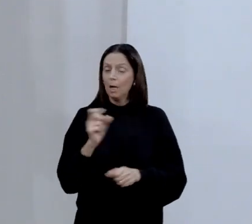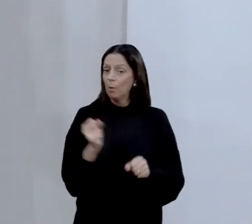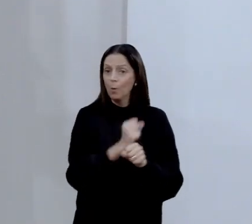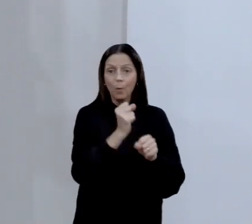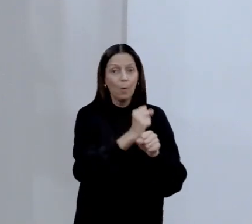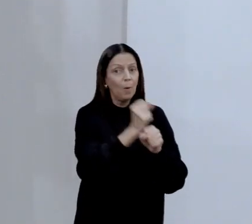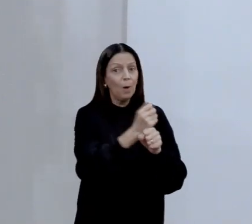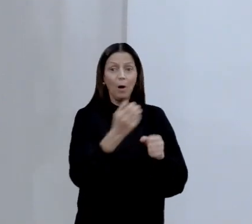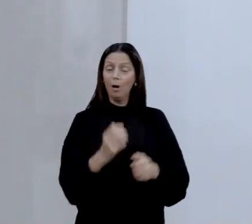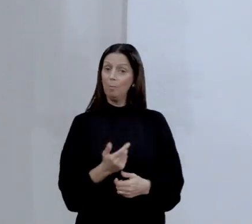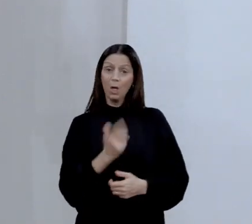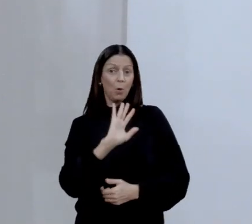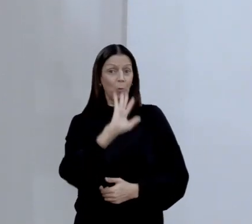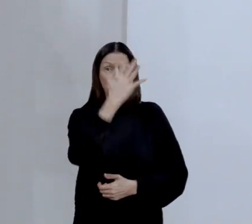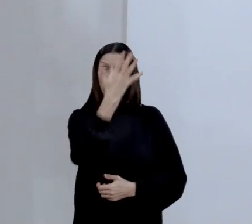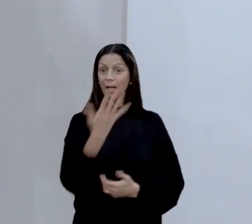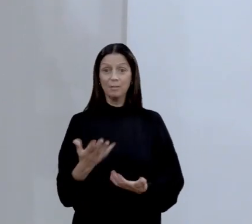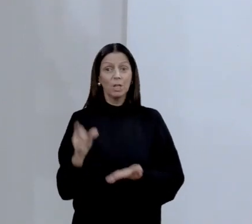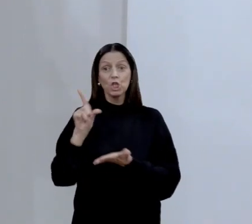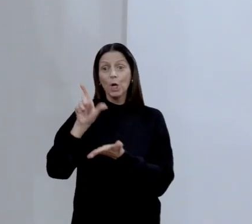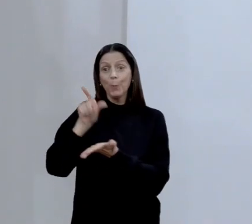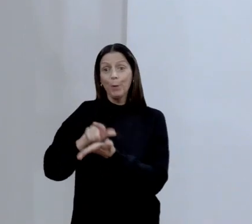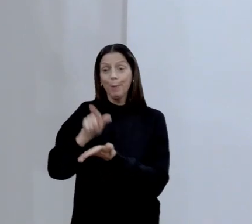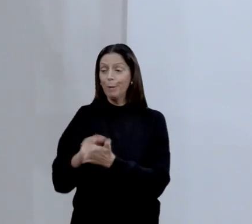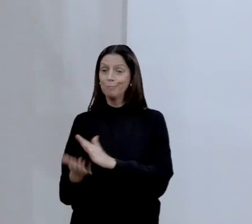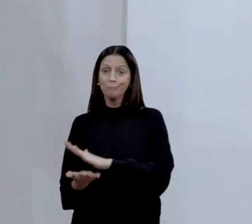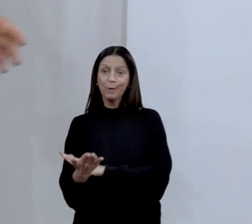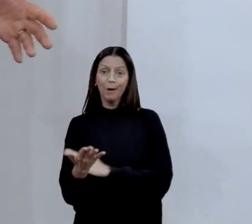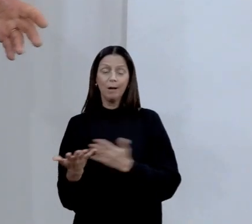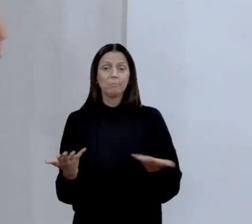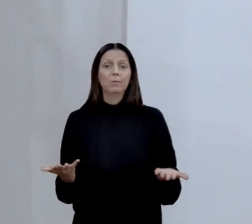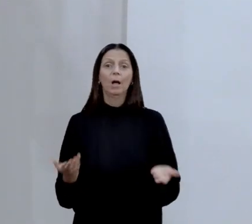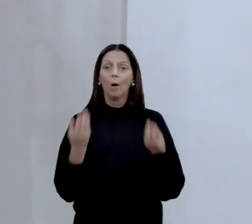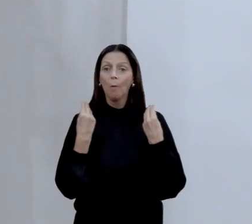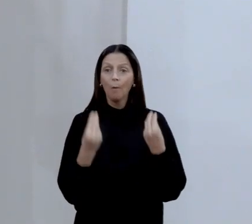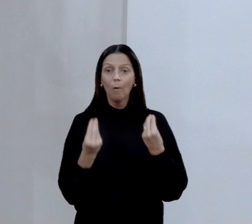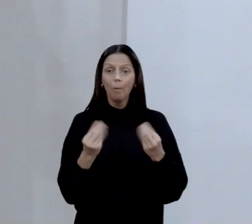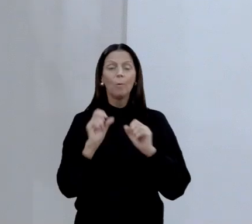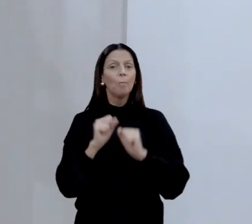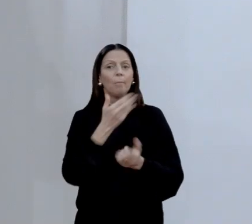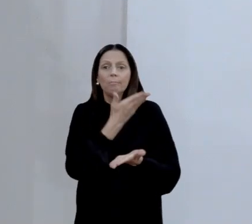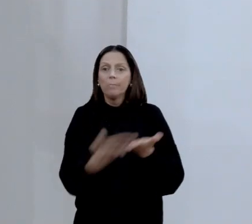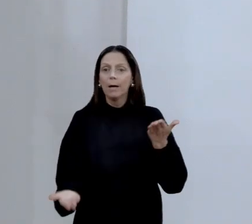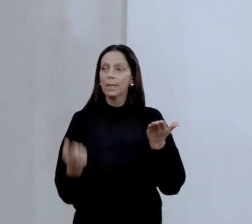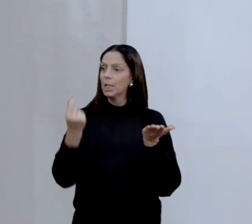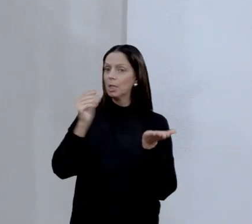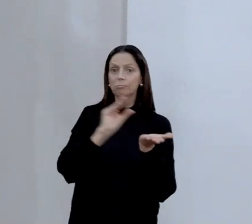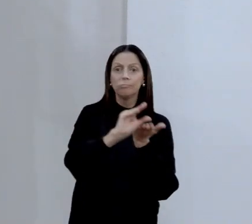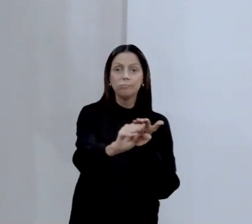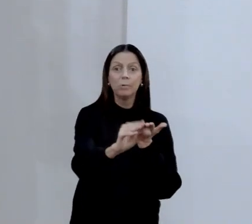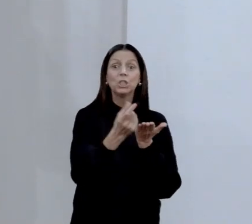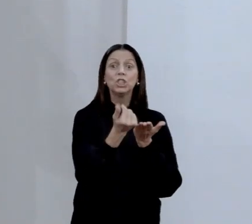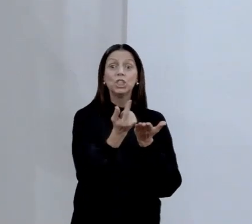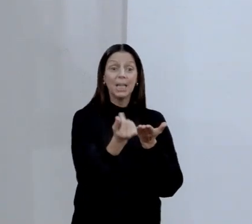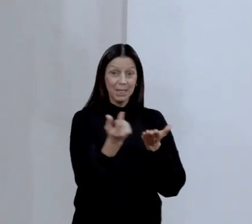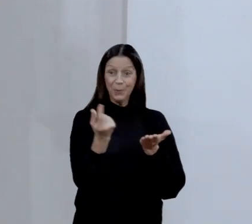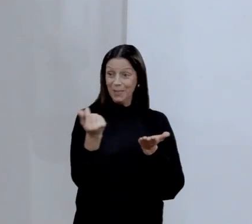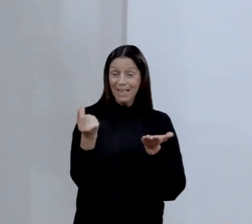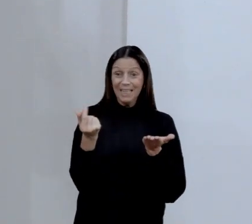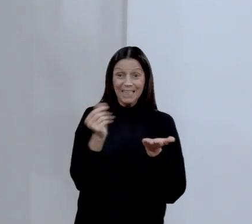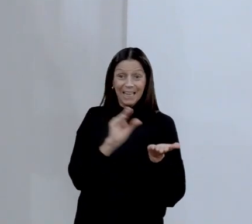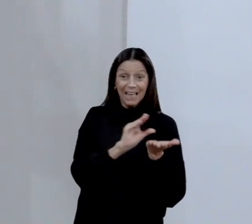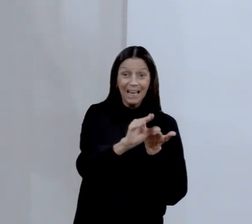sair do papel, elas se transformam em novelas mexicanas. Aí o risco de se perder esses recursos, de serem devolvidos esses recursos,